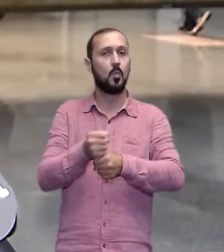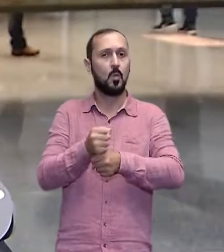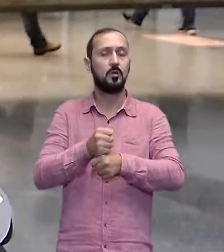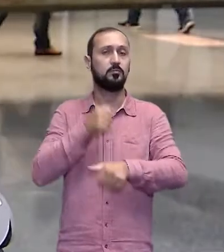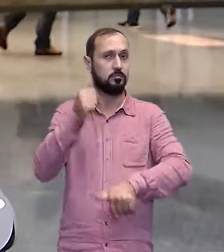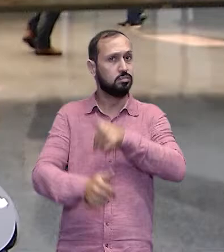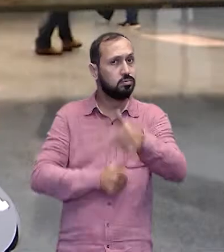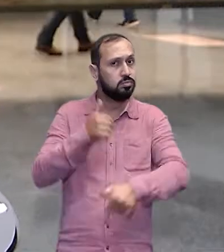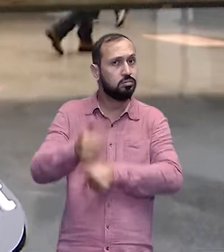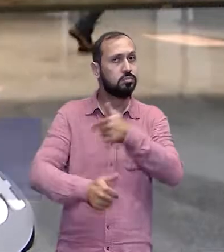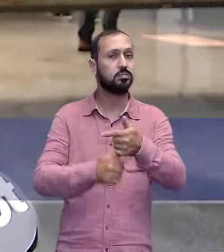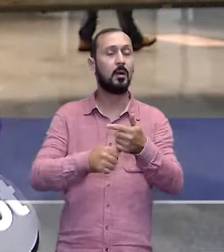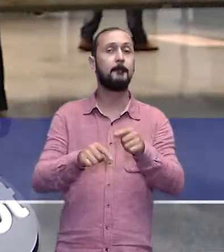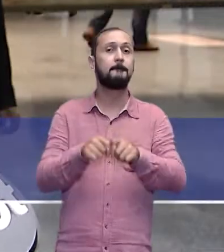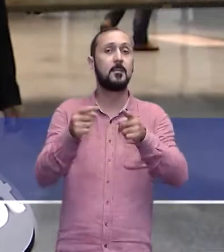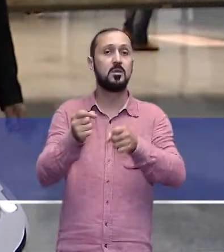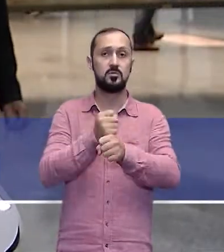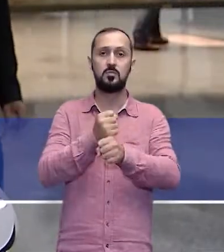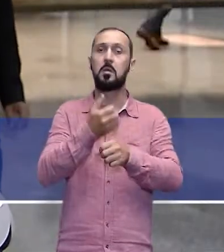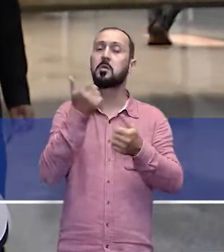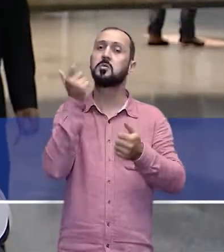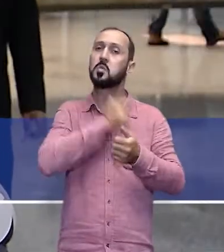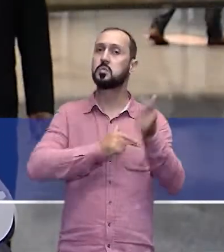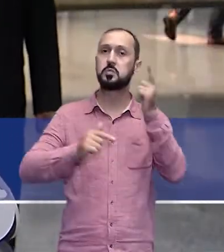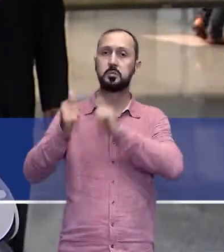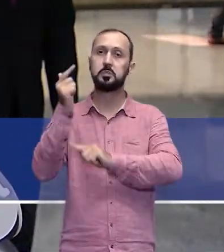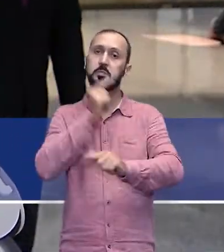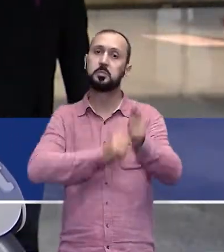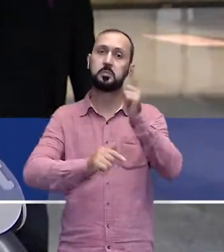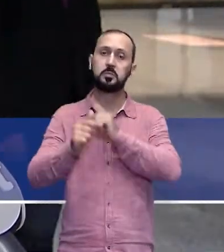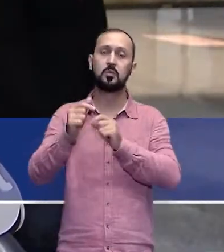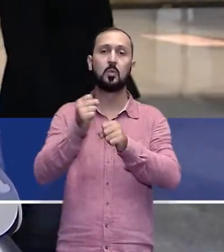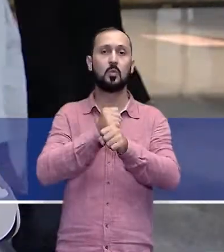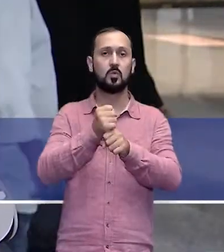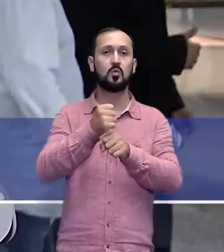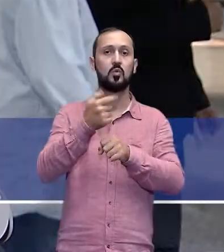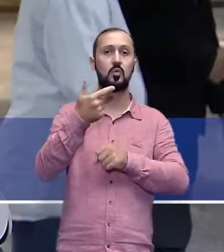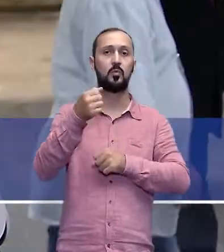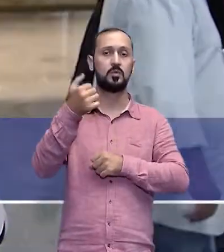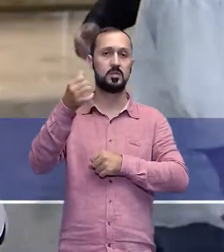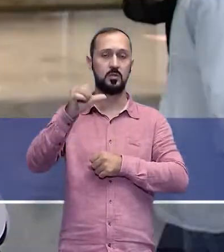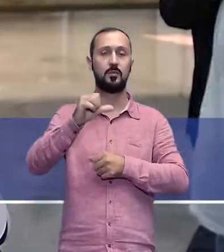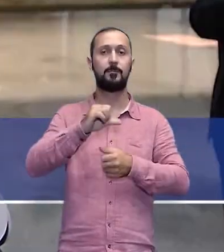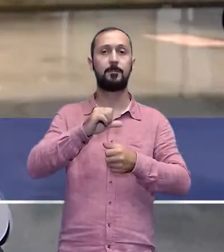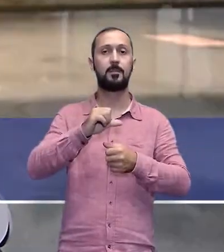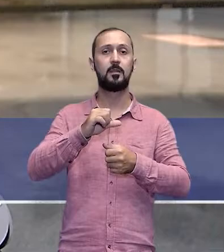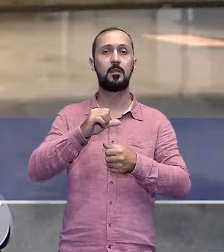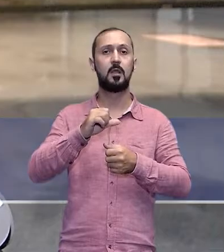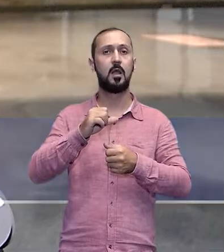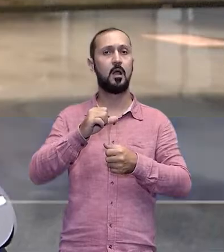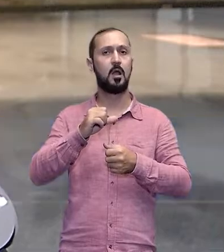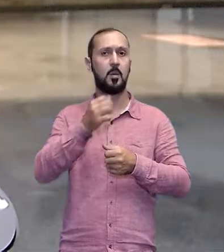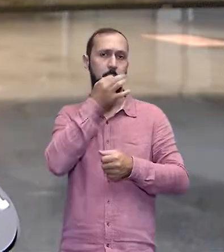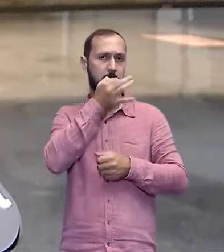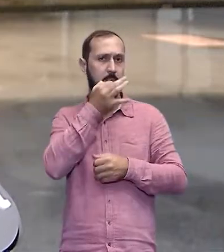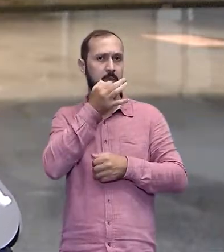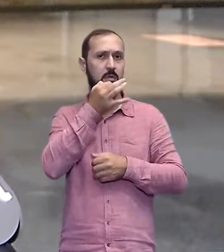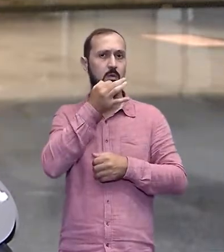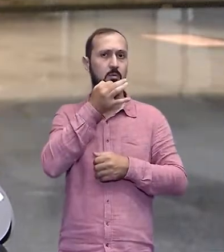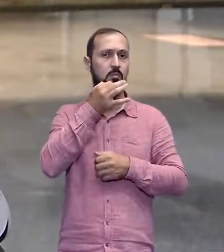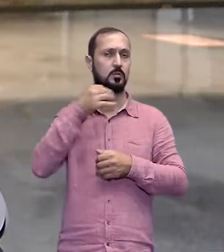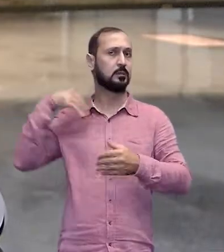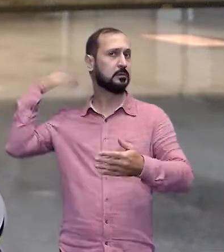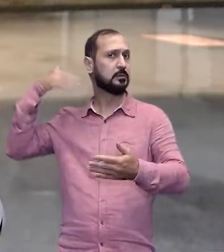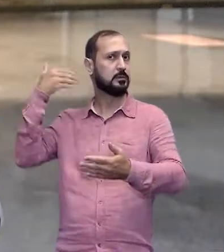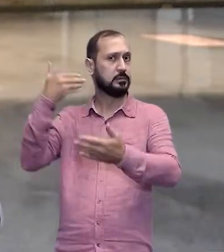muito trabalhoso, mas um ano de grandes conquistas. Foi 2019. Acho que na história do Mato Grosso do